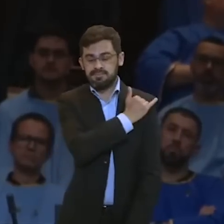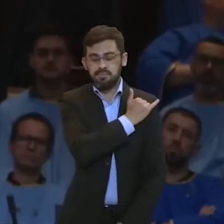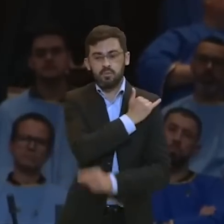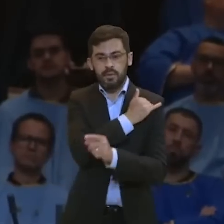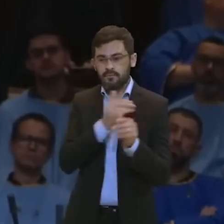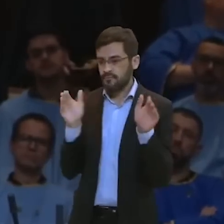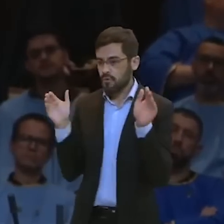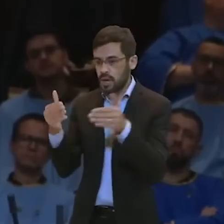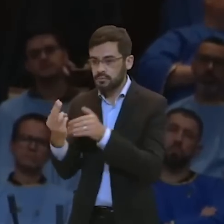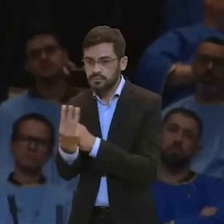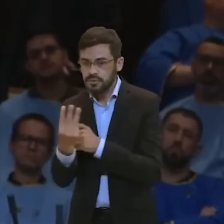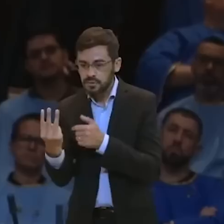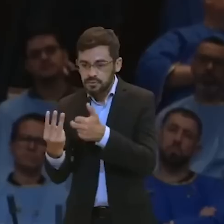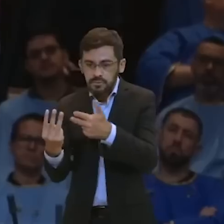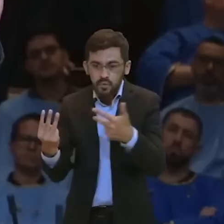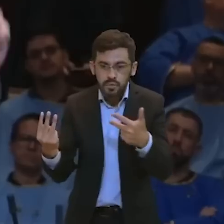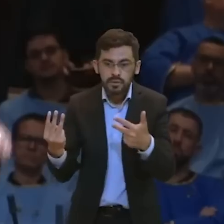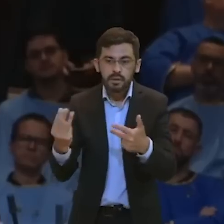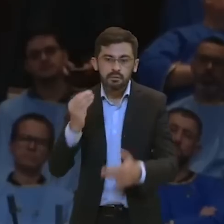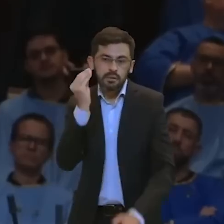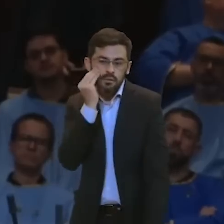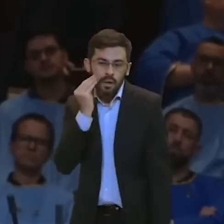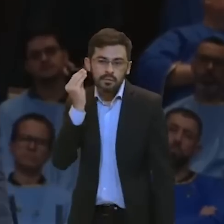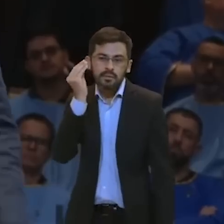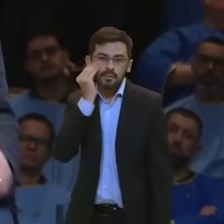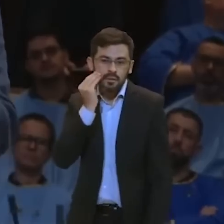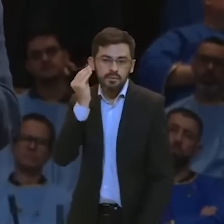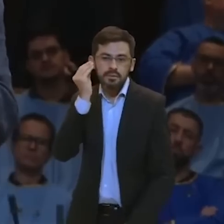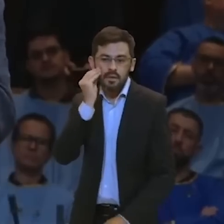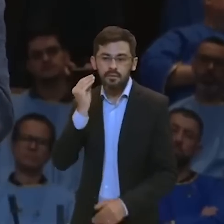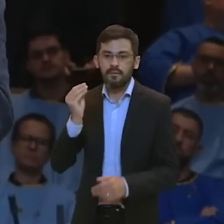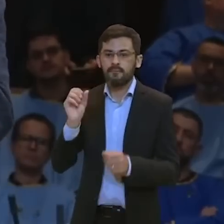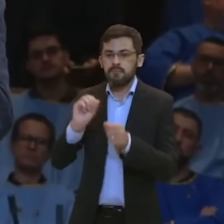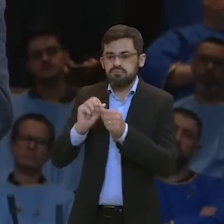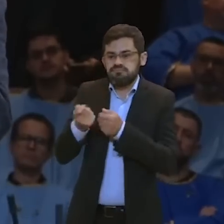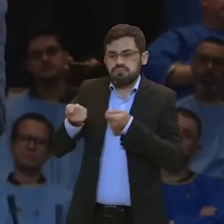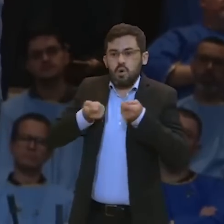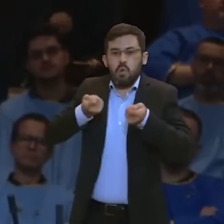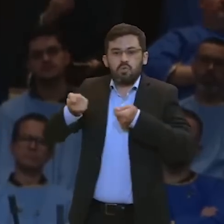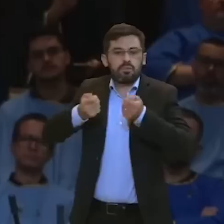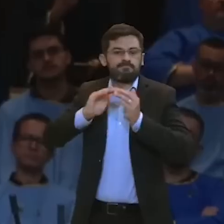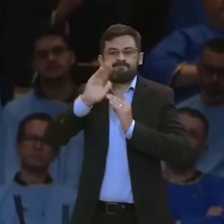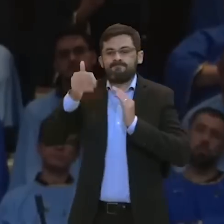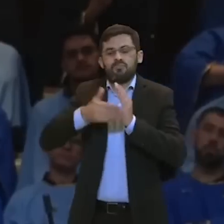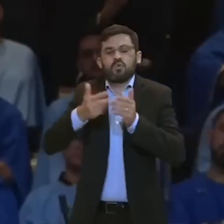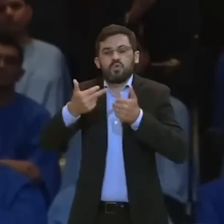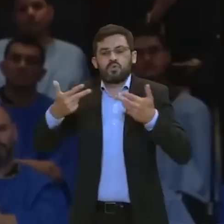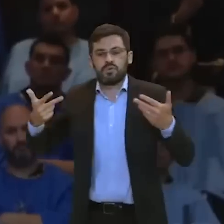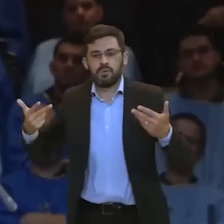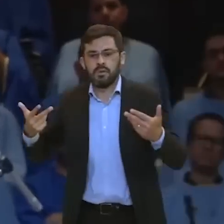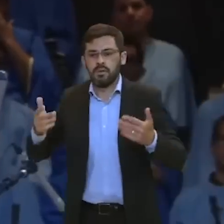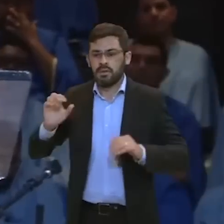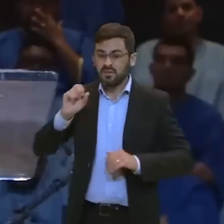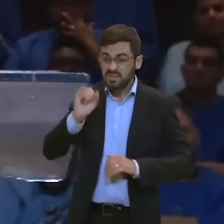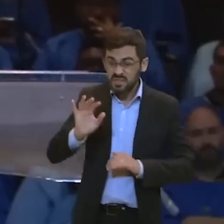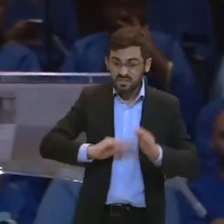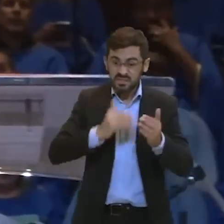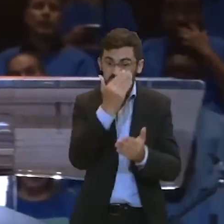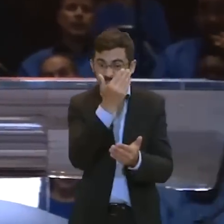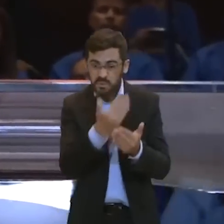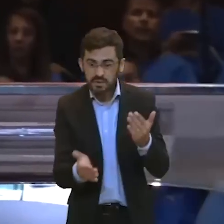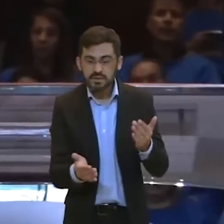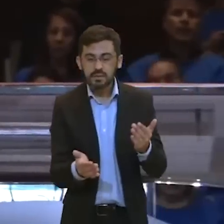coisas, ele começou então a tentar construir seu império. E aí, quando ele sofria uma derrota,